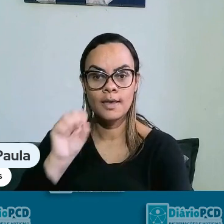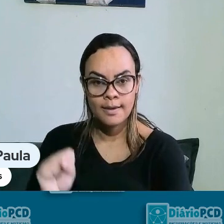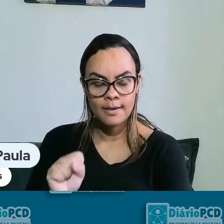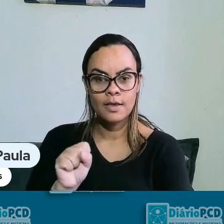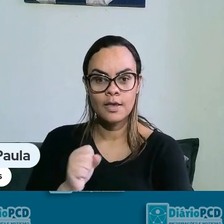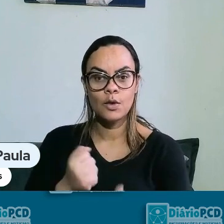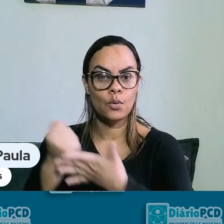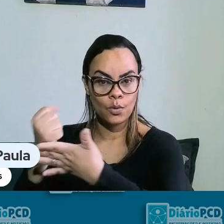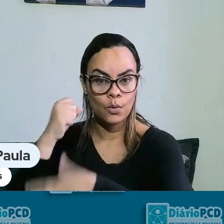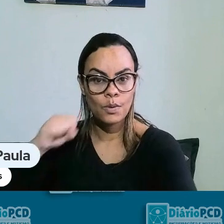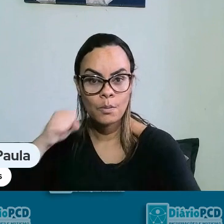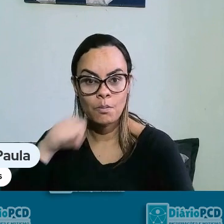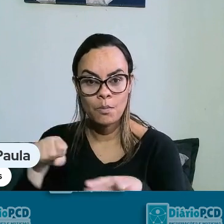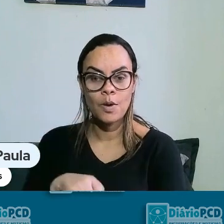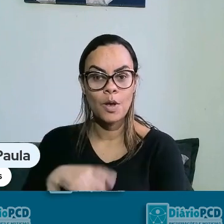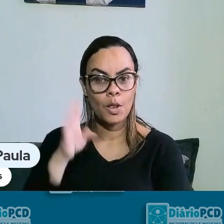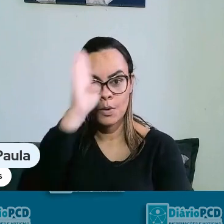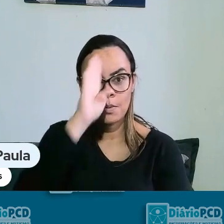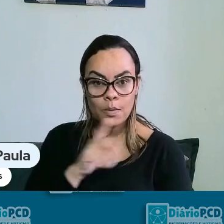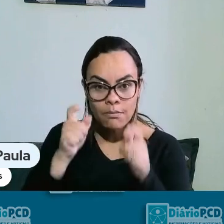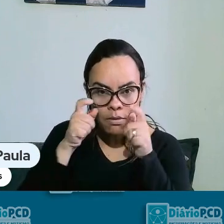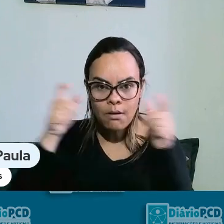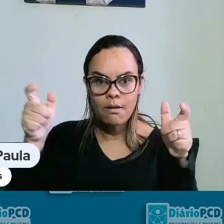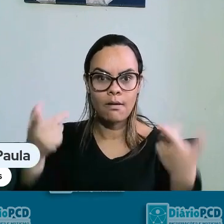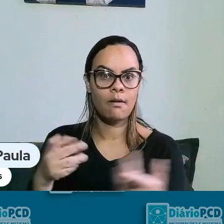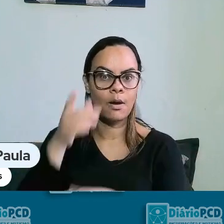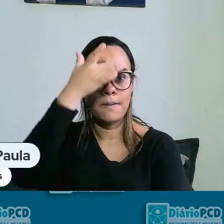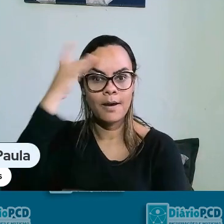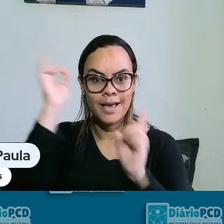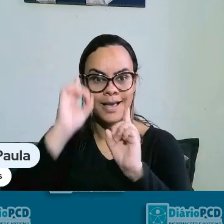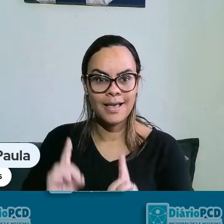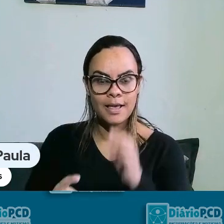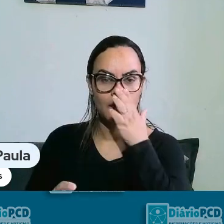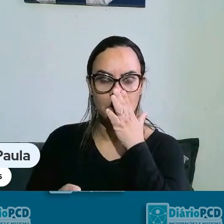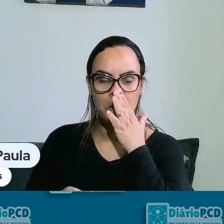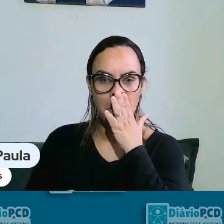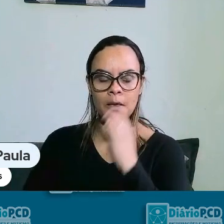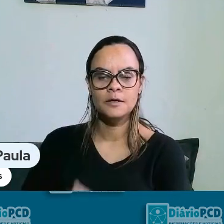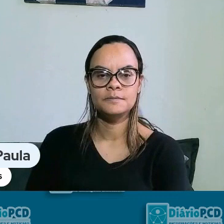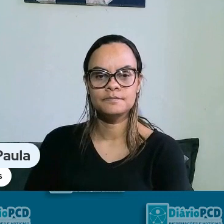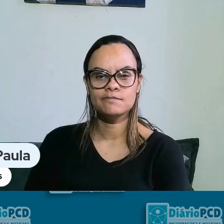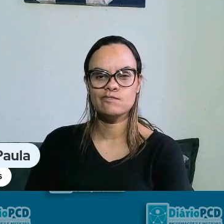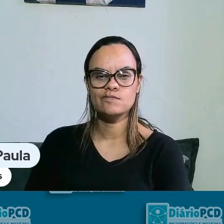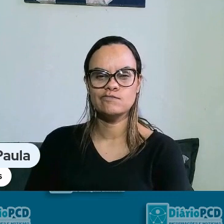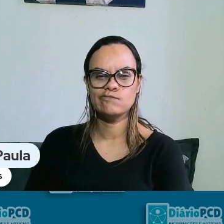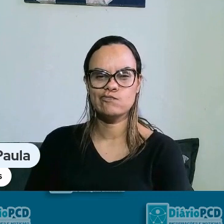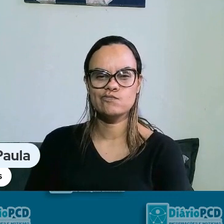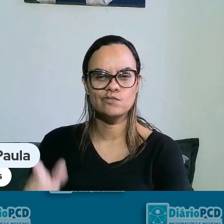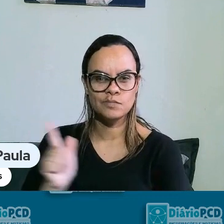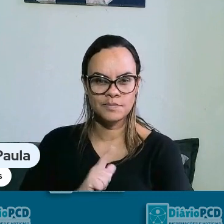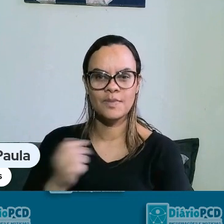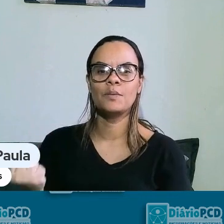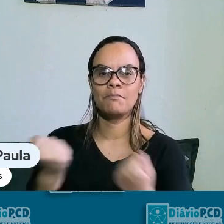encaminhado ao Senado da República, alertando sobre a questão das pessoas com deficiência nesta reforma tributária, tem o